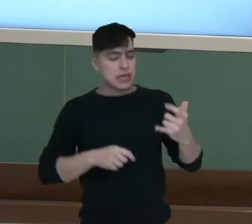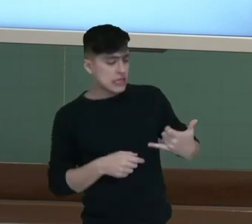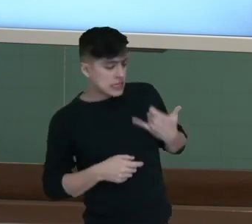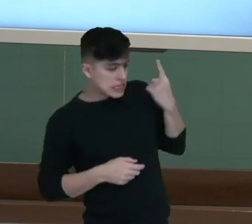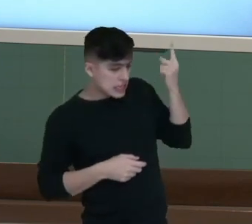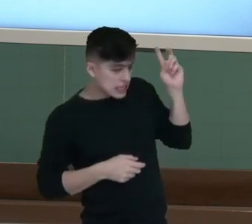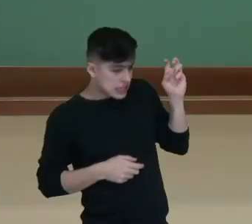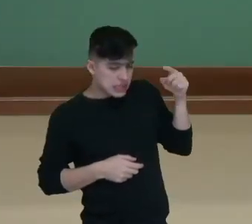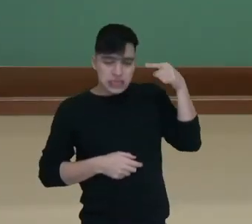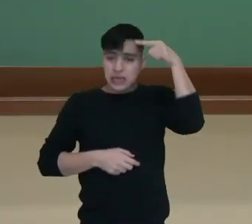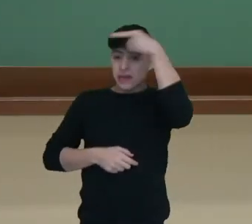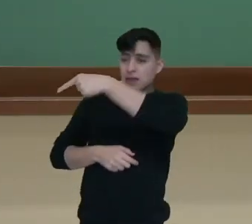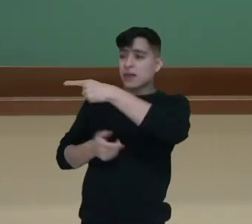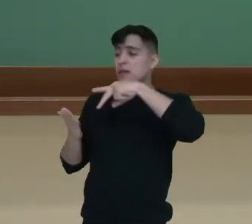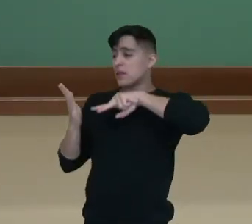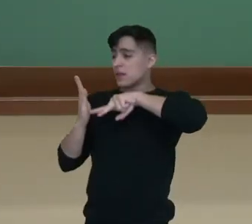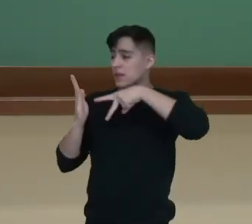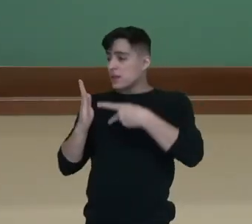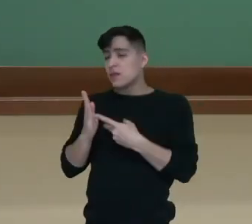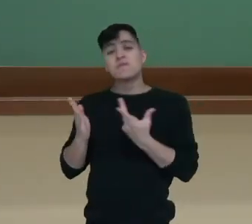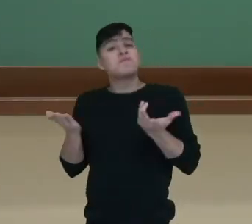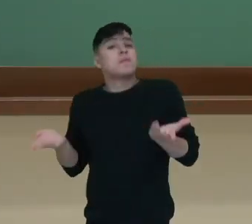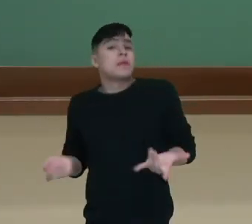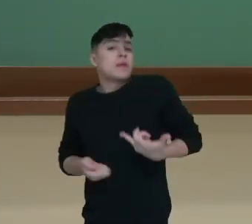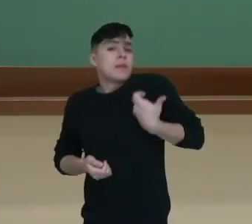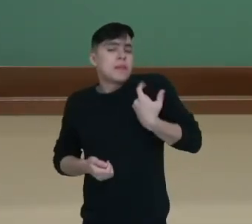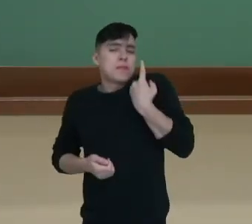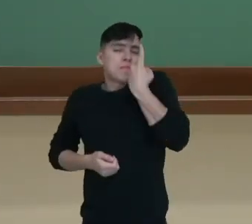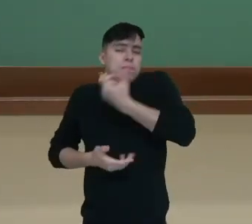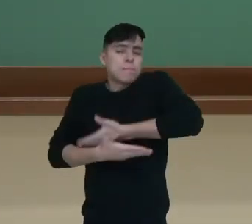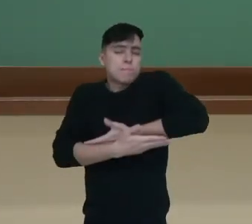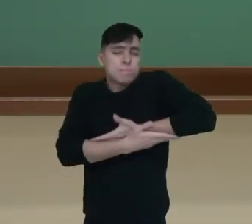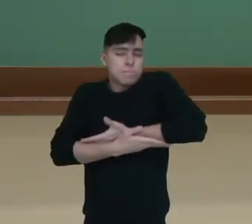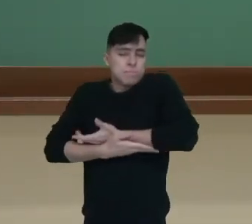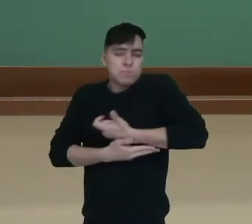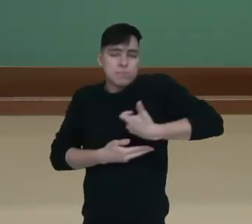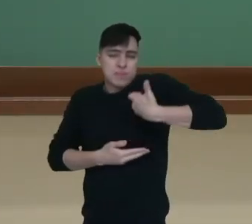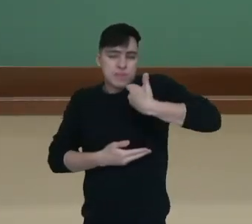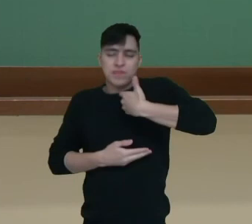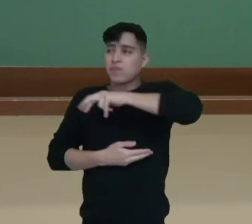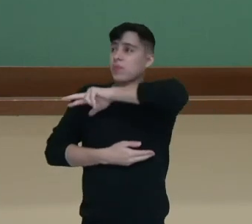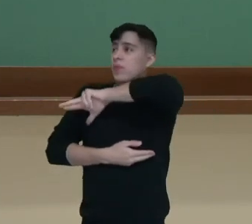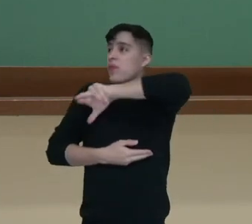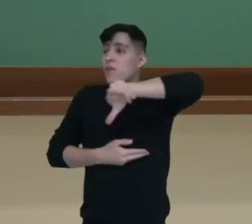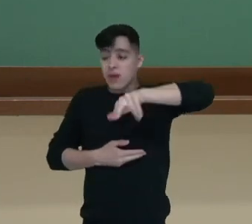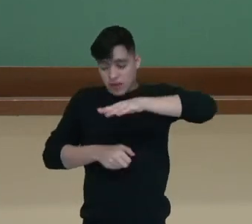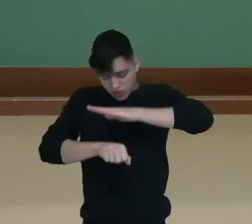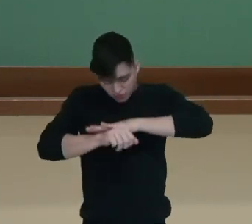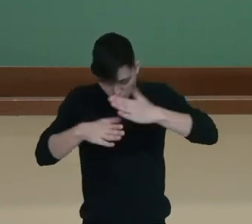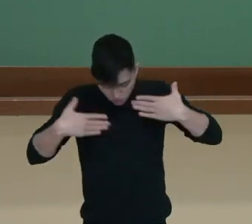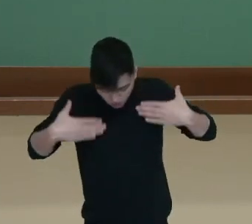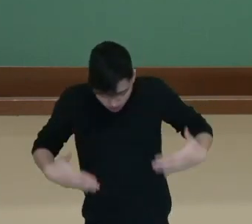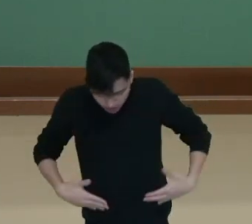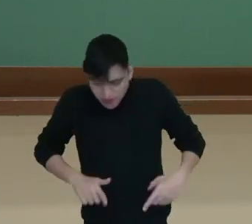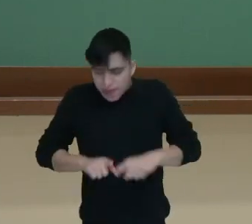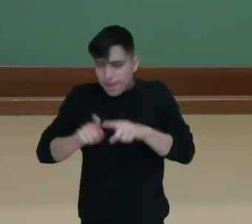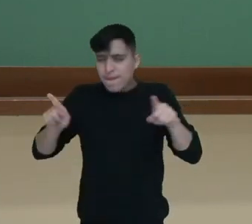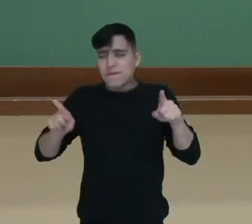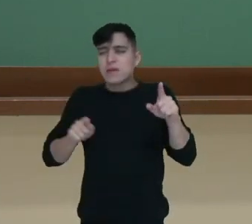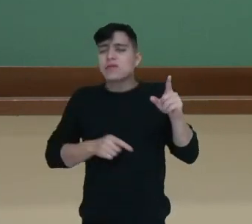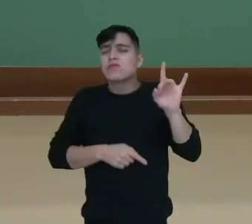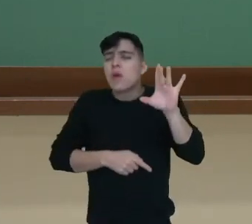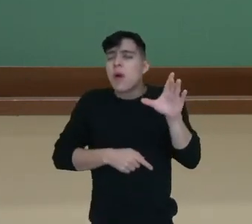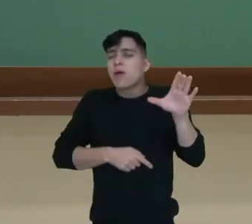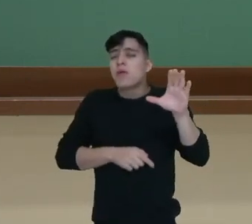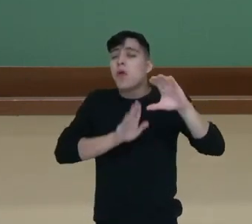e outro planeta você pode ter, naquele planeta, supostamente 1 ano. Não é que seja um ano físico, né? Mas é aquela noção do tempo, como a